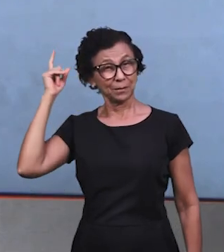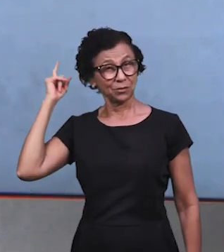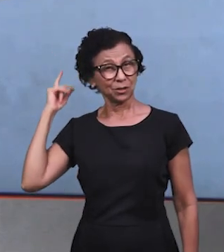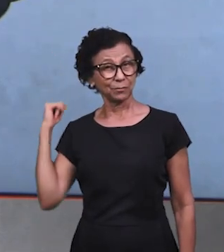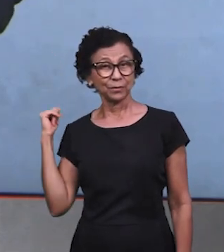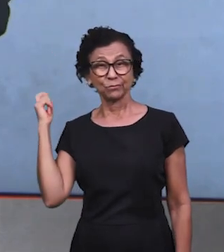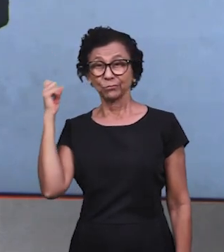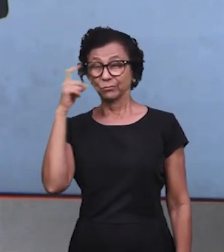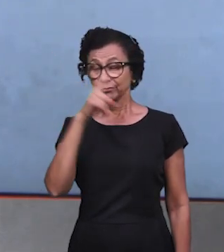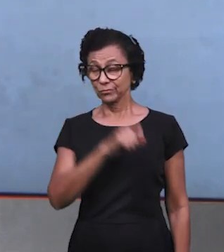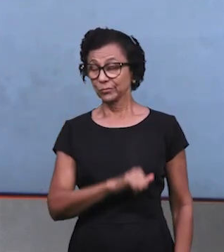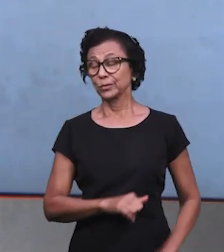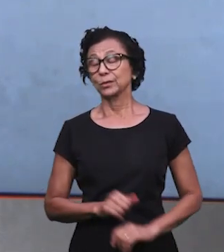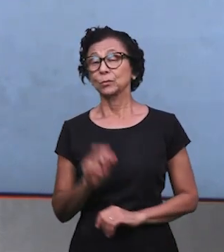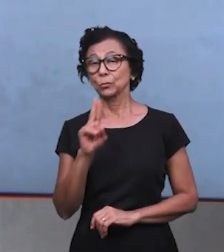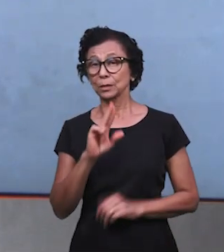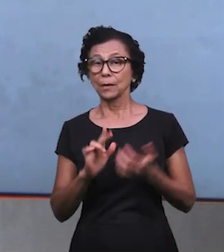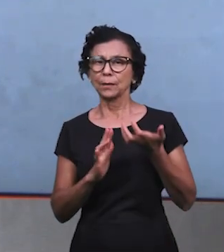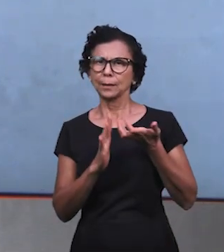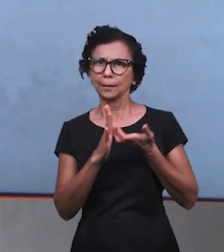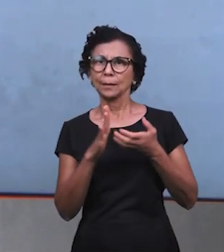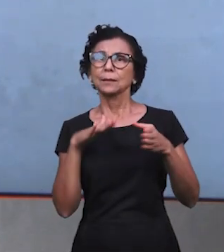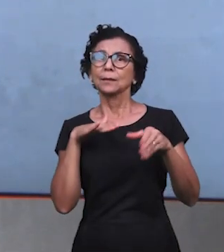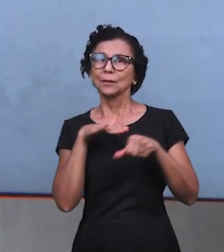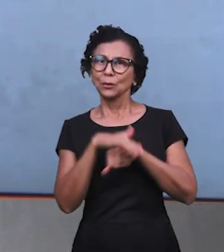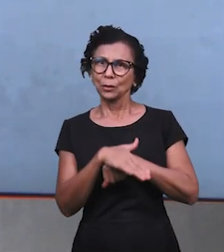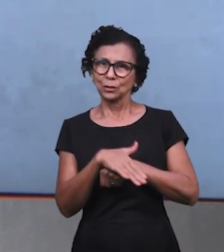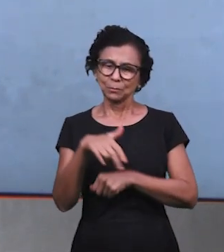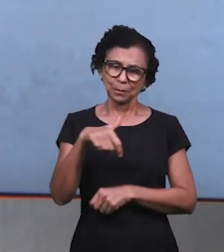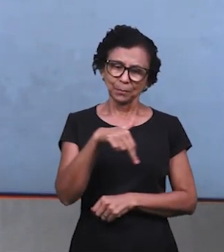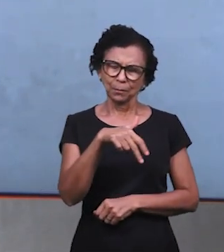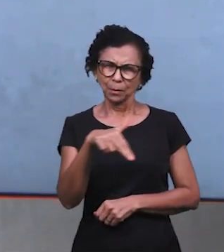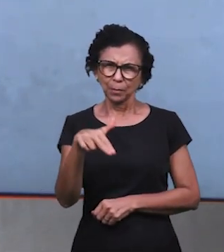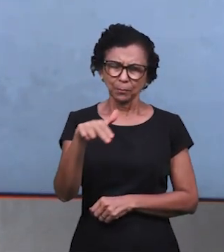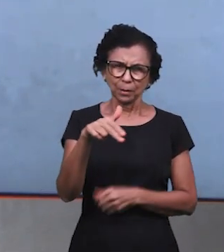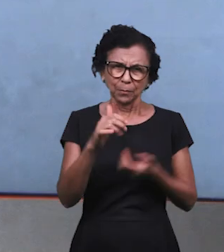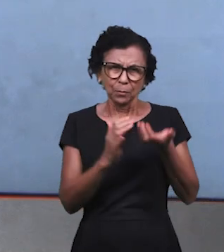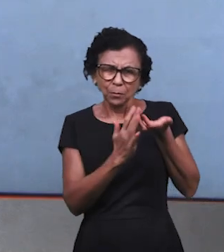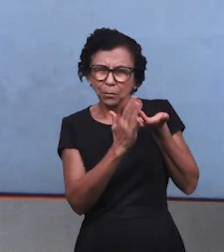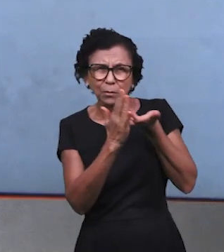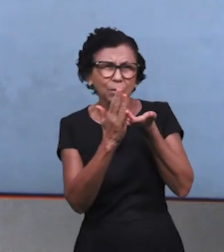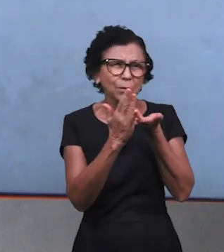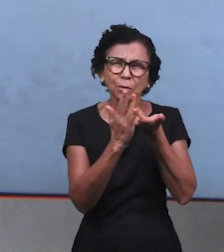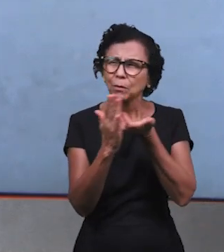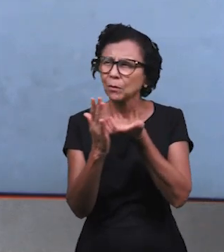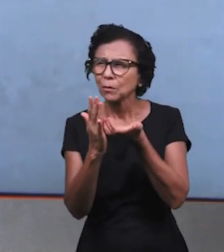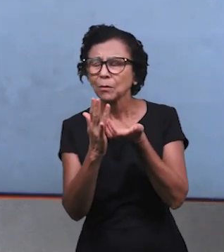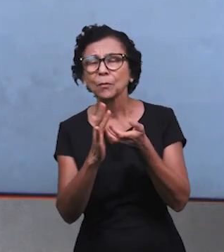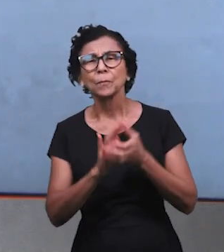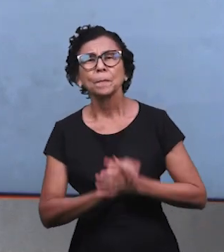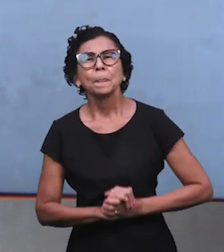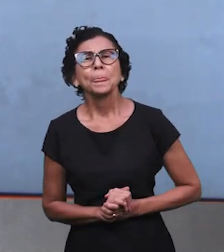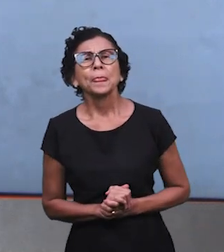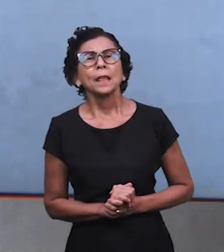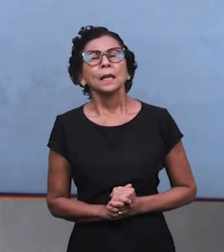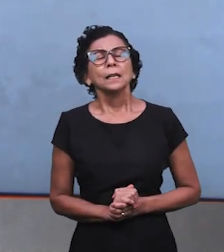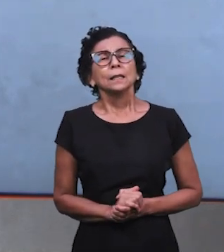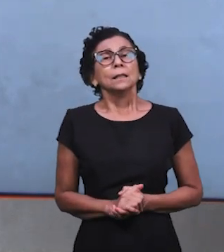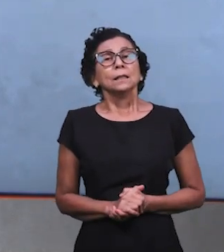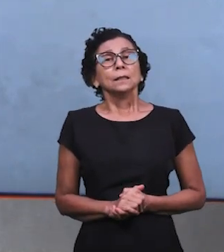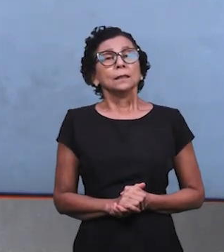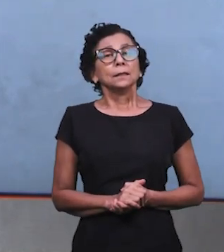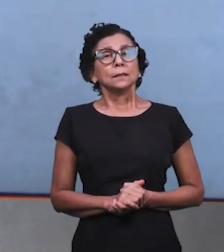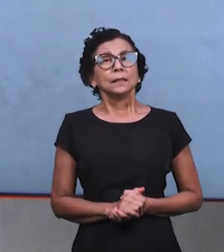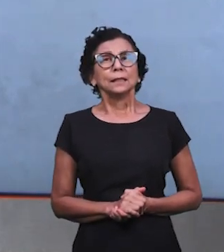noite. Agora vem uma pergunta para nós, né, Cecília, que nós vamos estudar hoje aqui. Por que a candeia com óleo permanecia